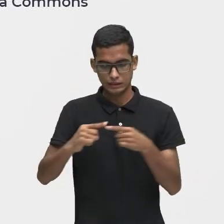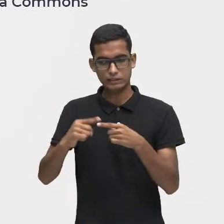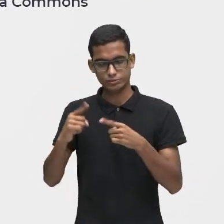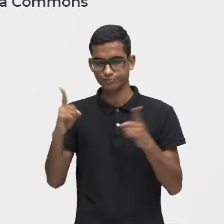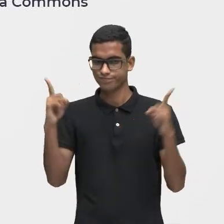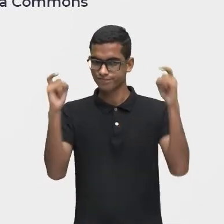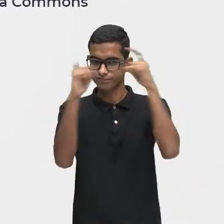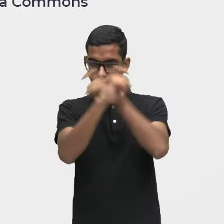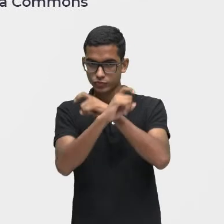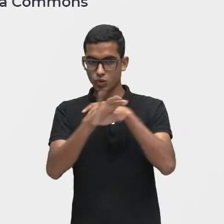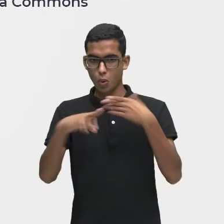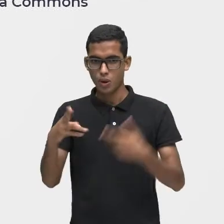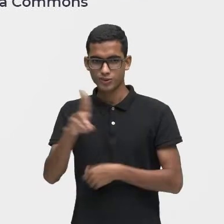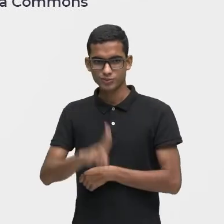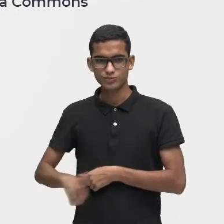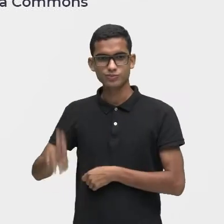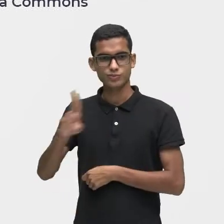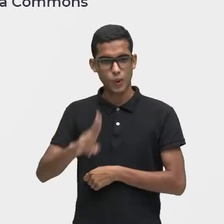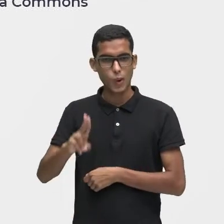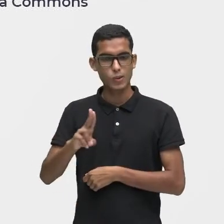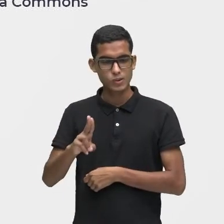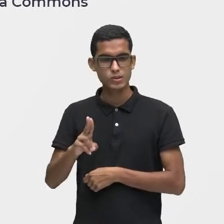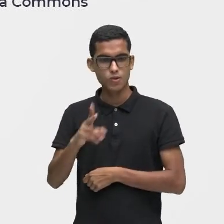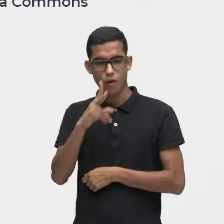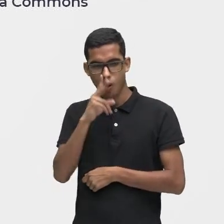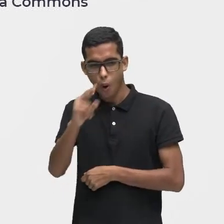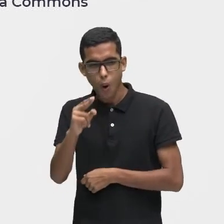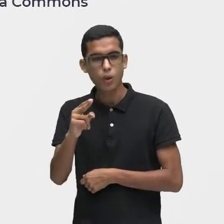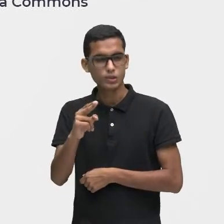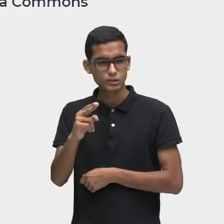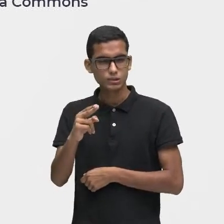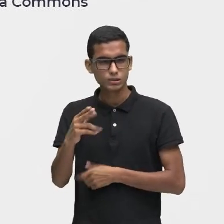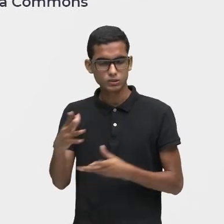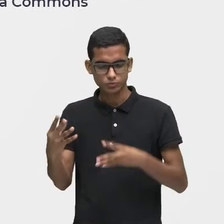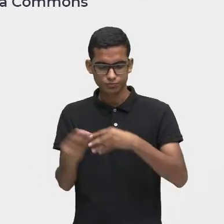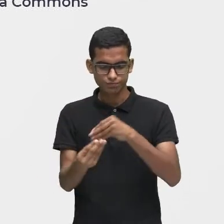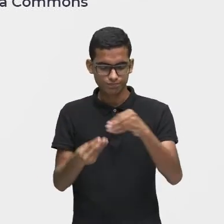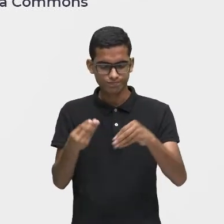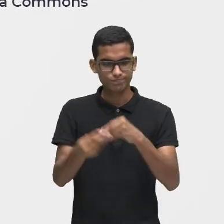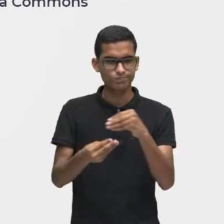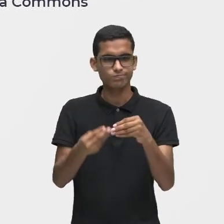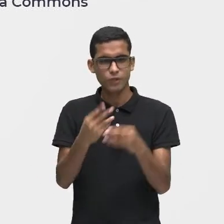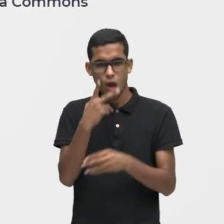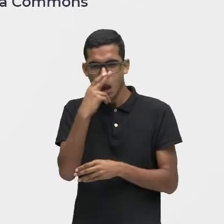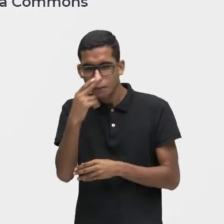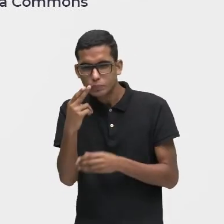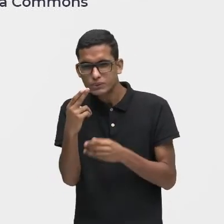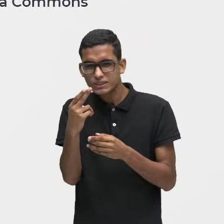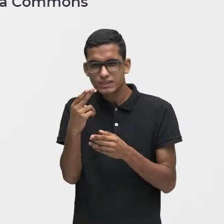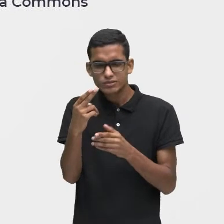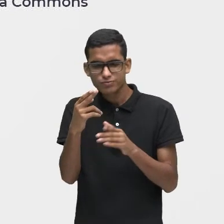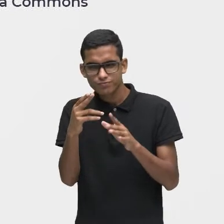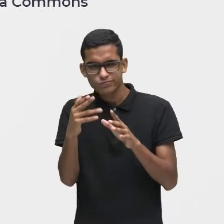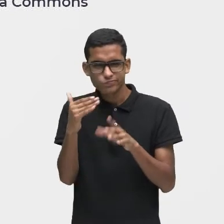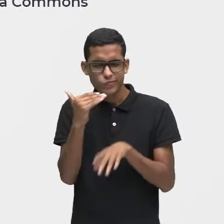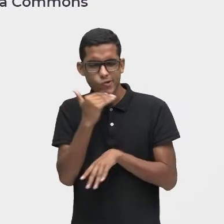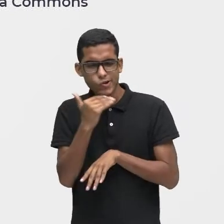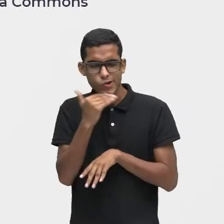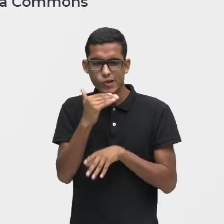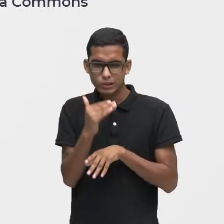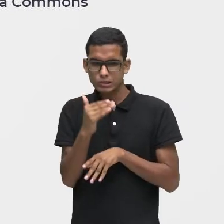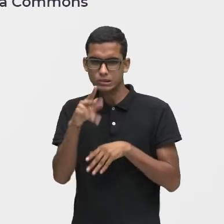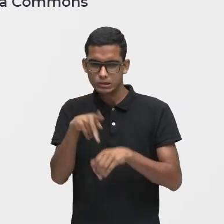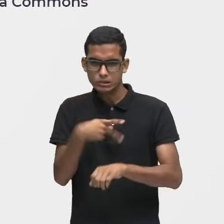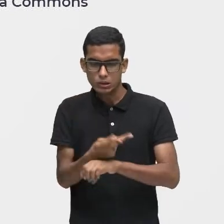se aplica um material de forma densa, pode existir a tendência a rachar, ou seja, quando mais tinta guache